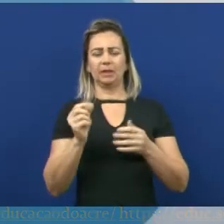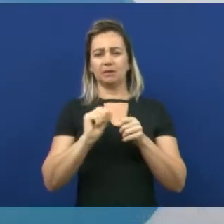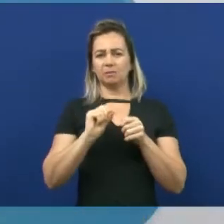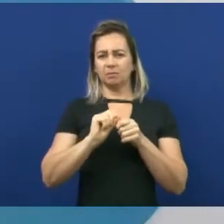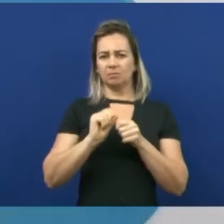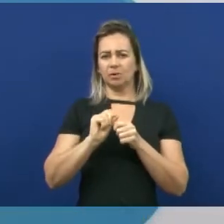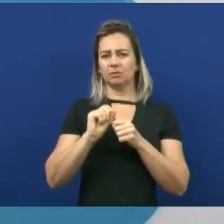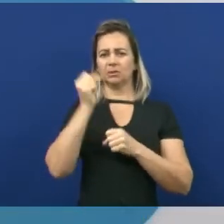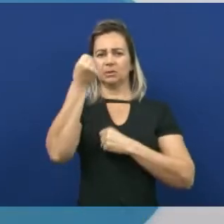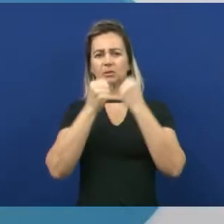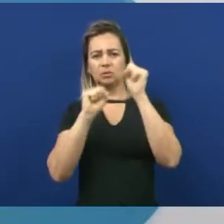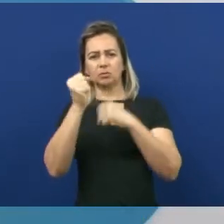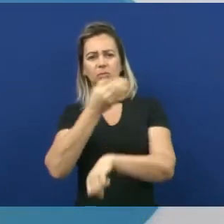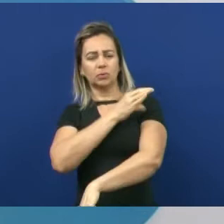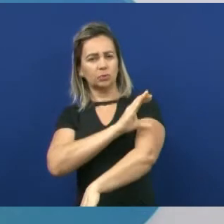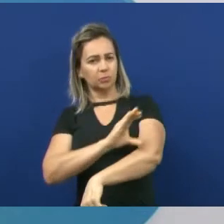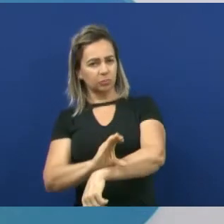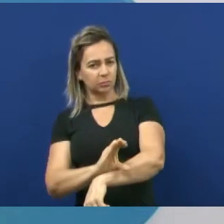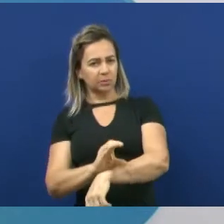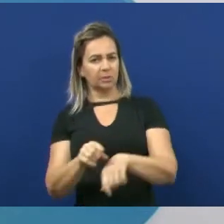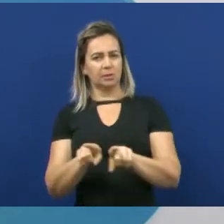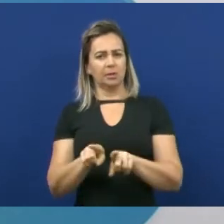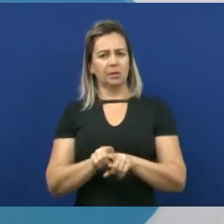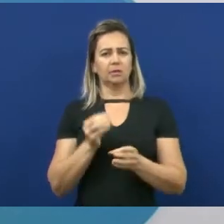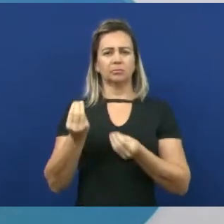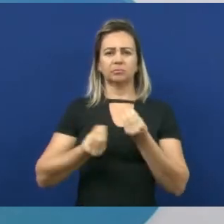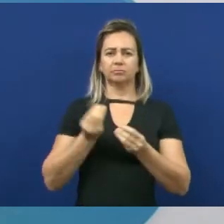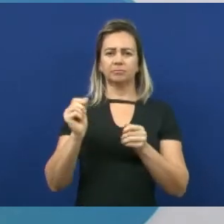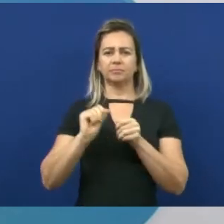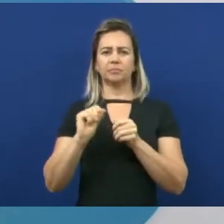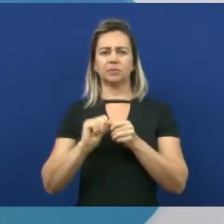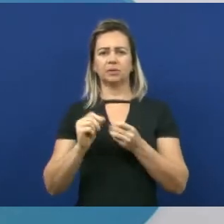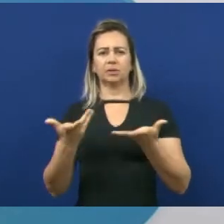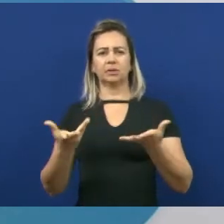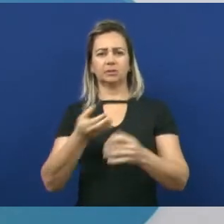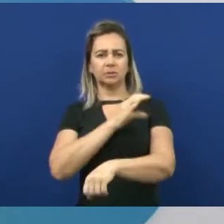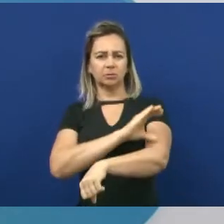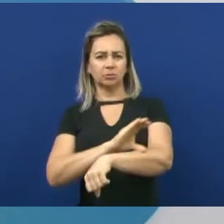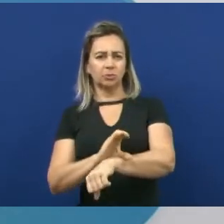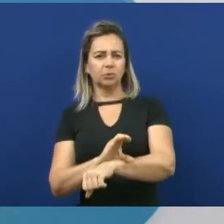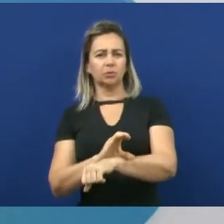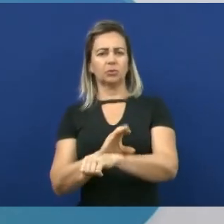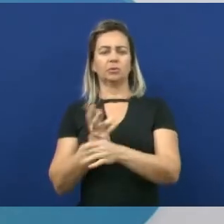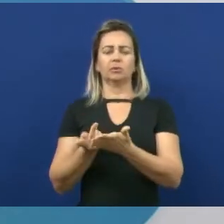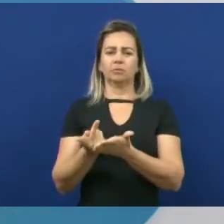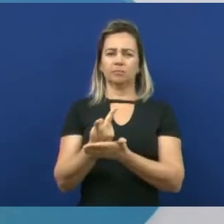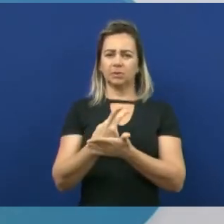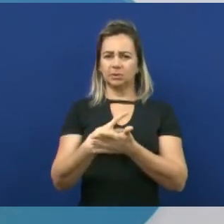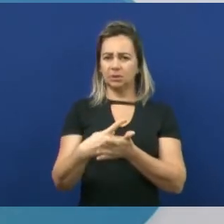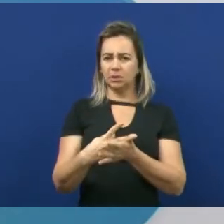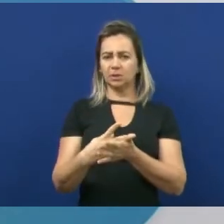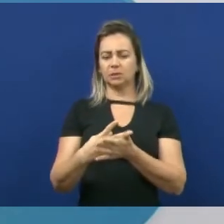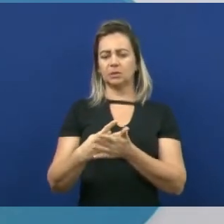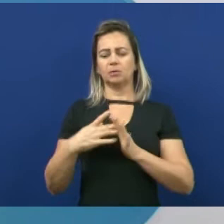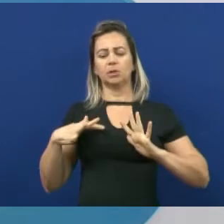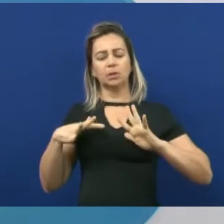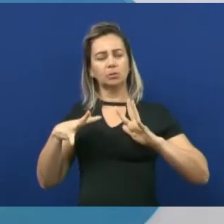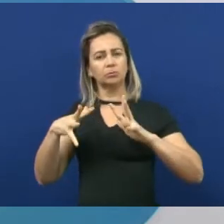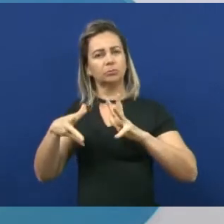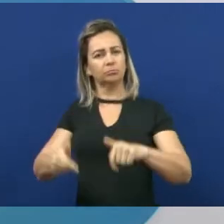de indústria cultural, que é essa indústria que faz cultura, que faz arte, para ser